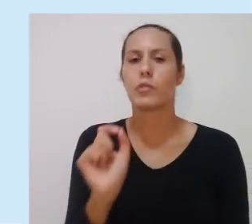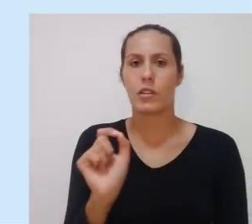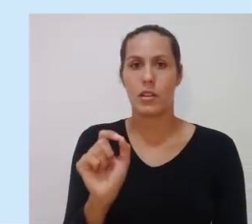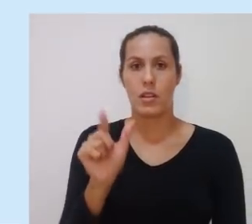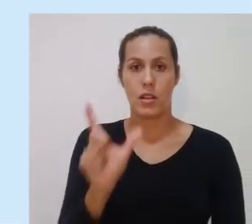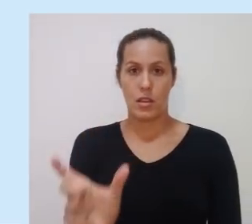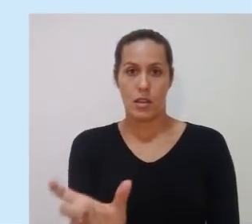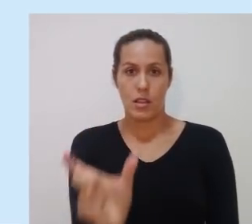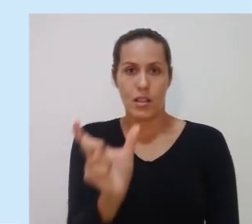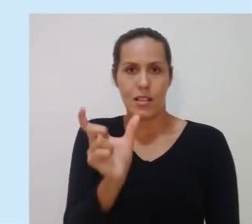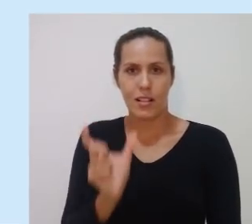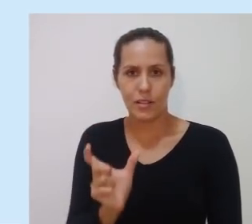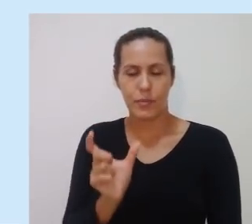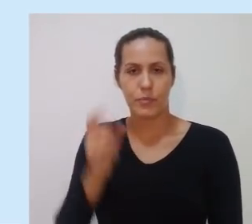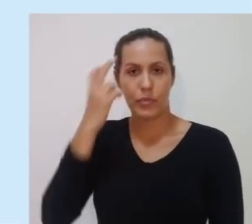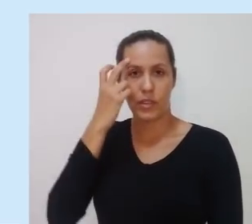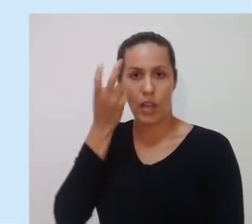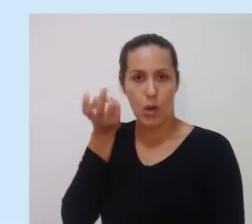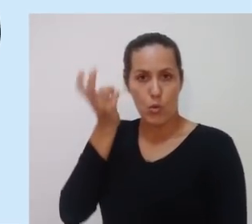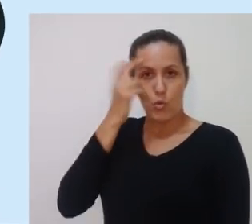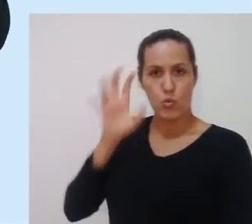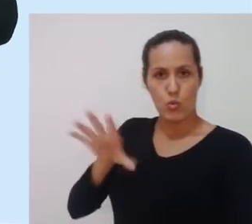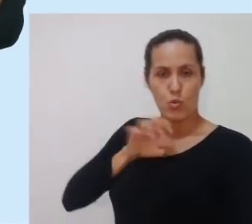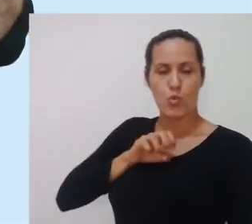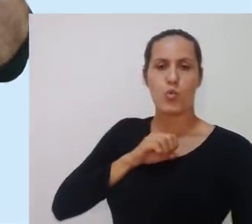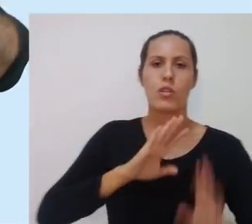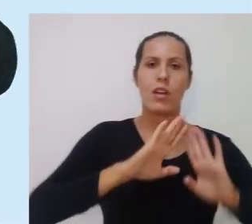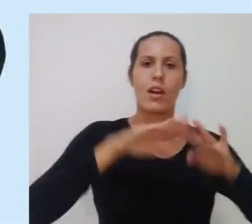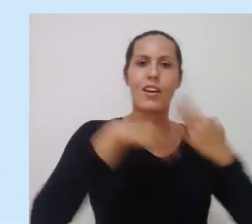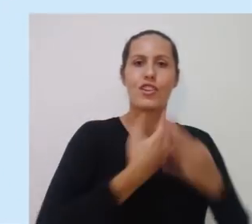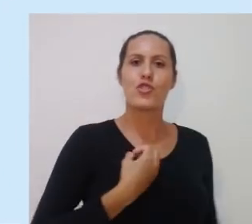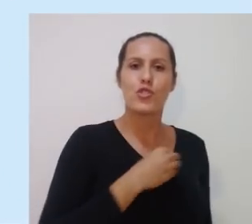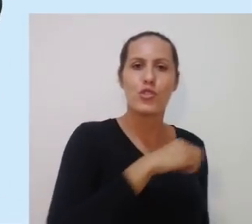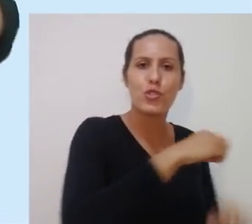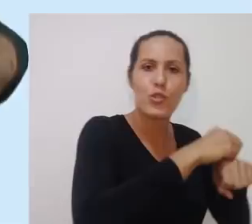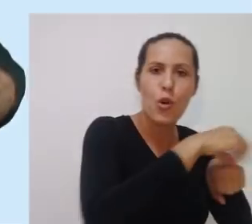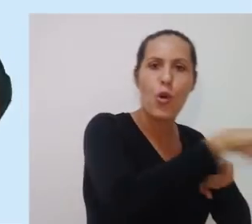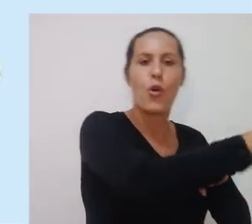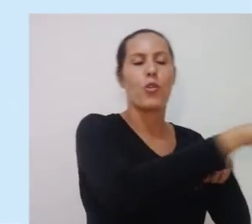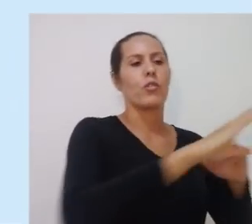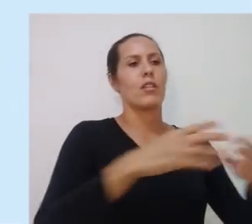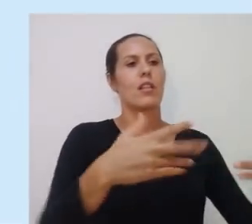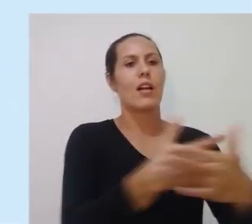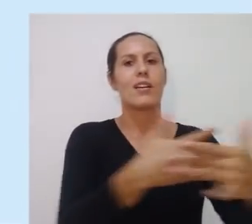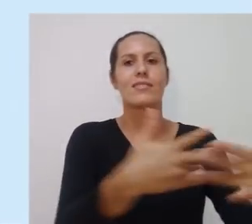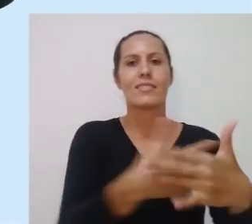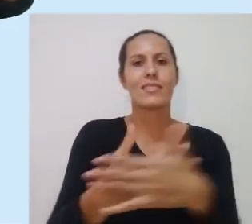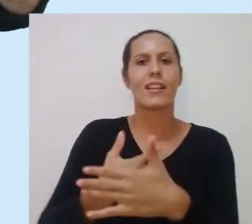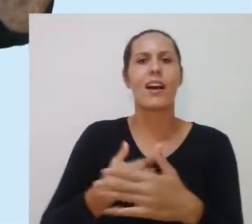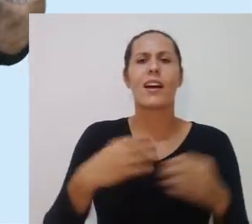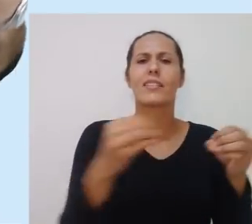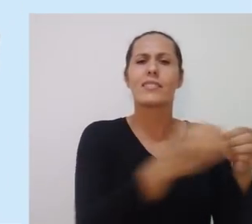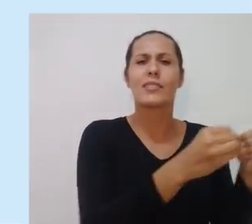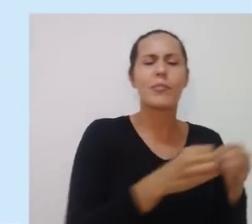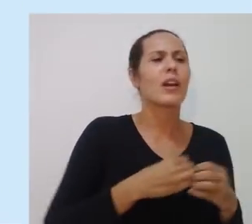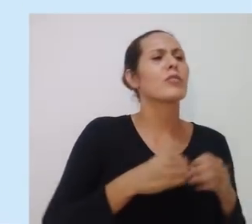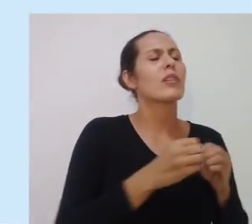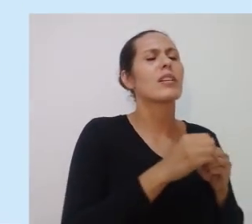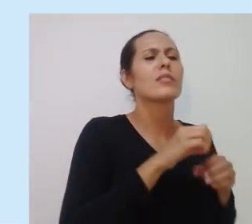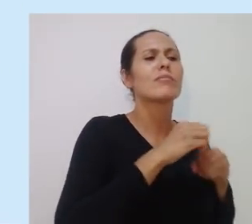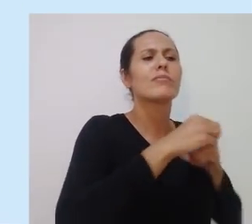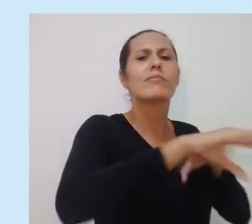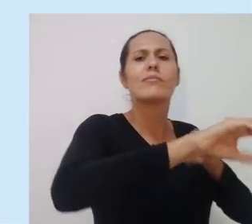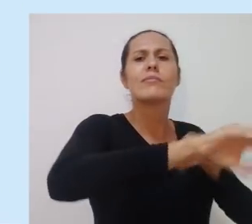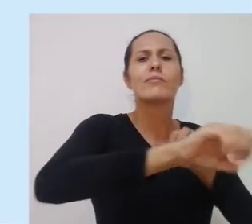repente. Olha o que esses meninos fazem. E eles levam essa cultura para a sua escola, para cidades vizinhas.